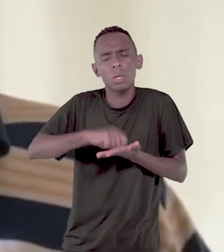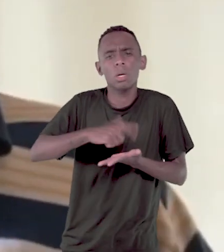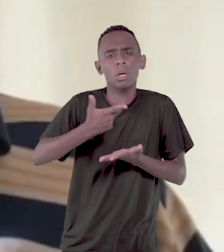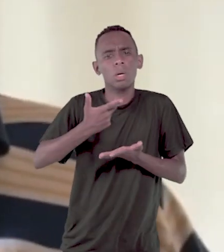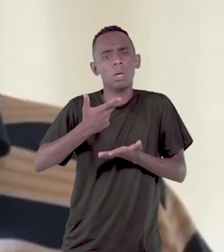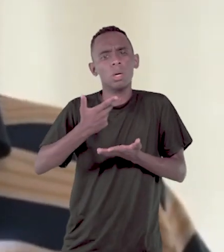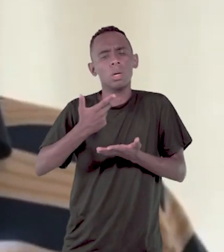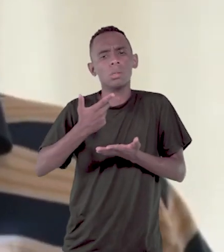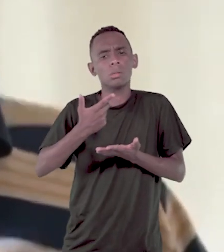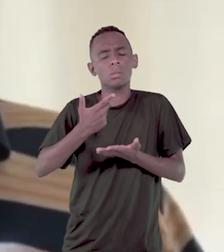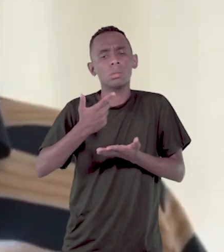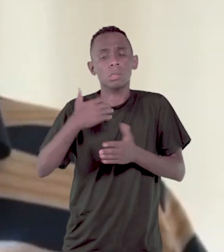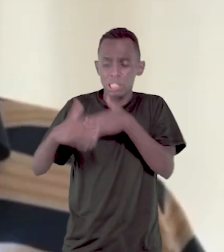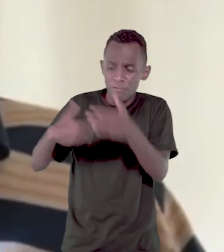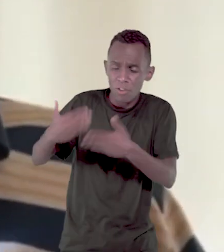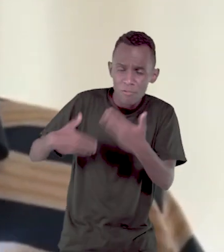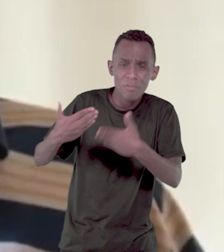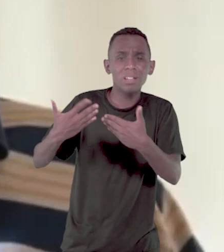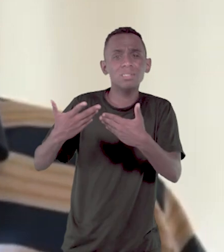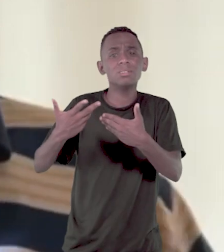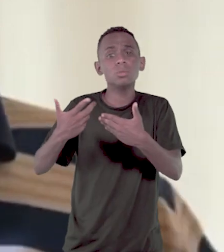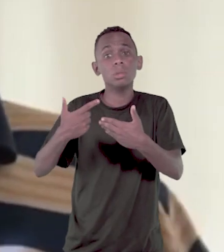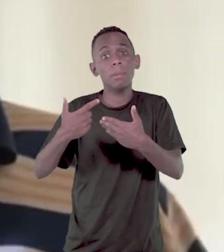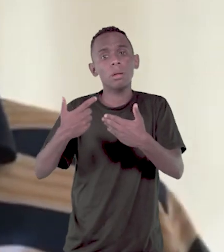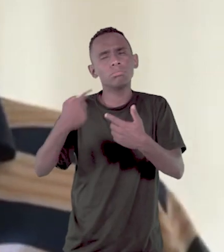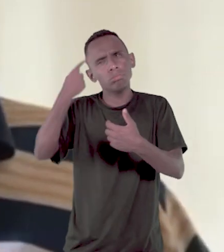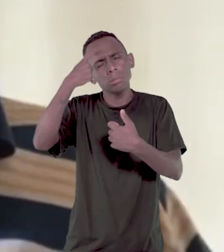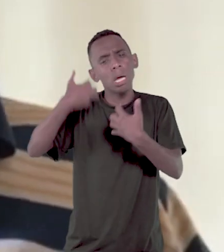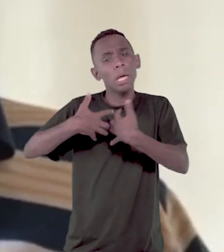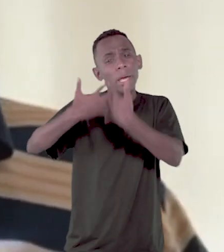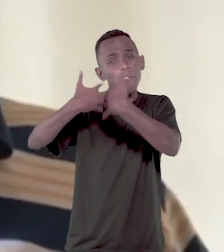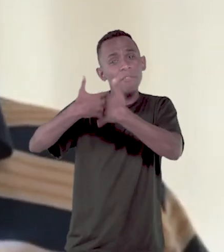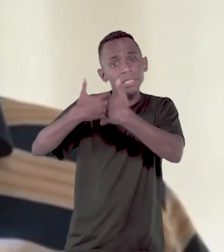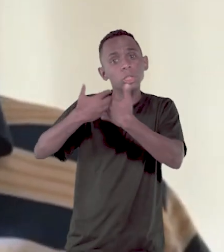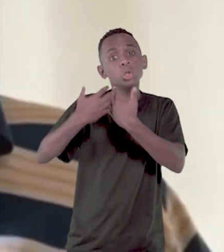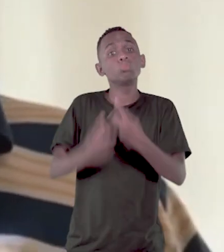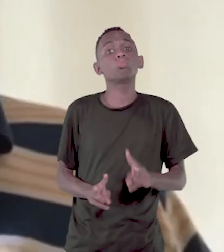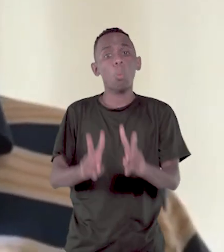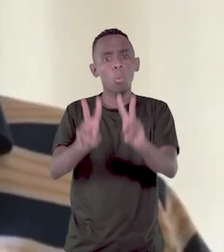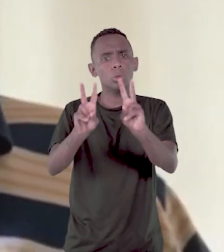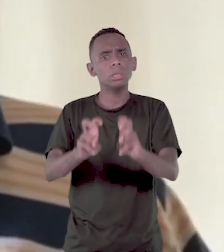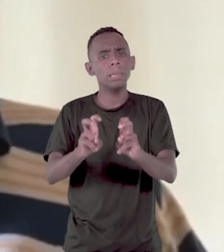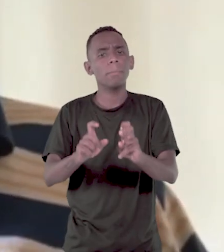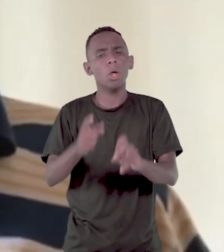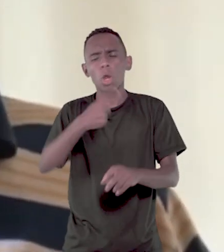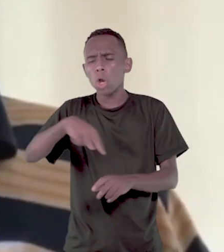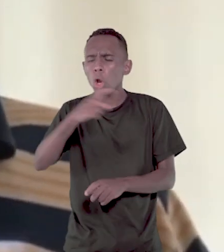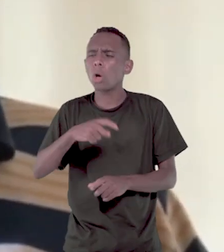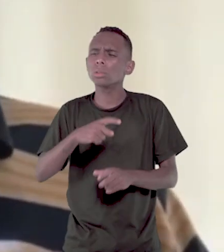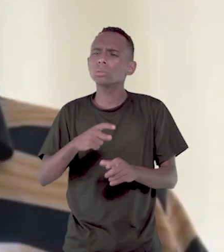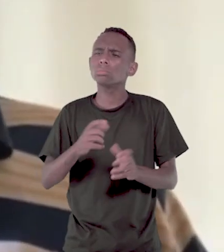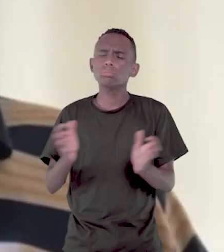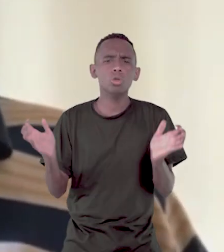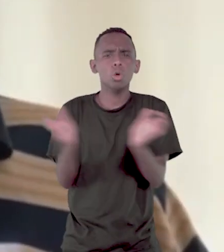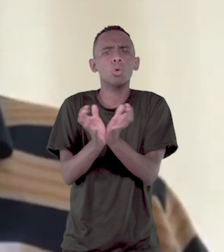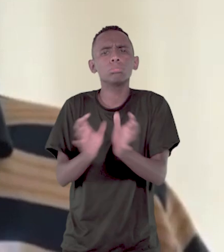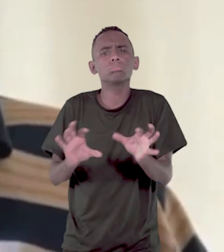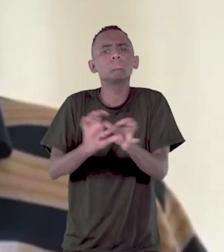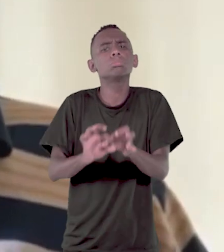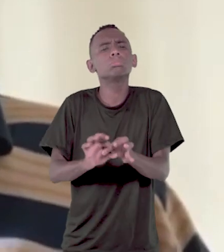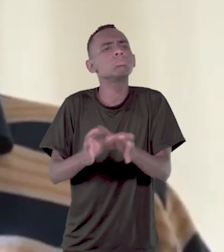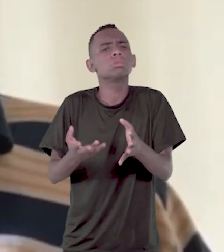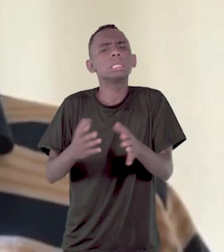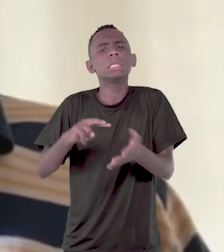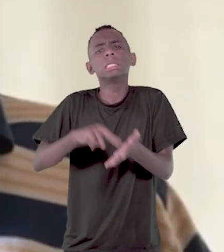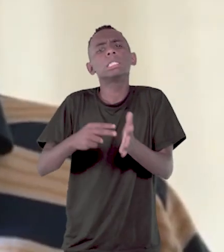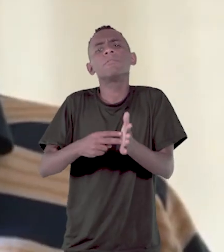é um pouco desdobramento disso, no sentido assim, de refletir sobre quem nós somos coletivamente,